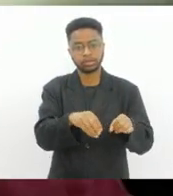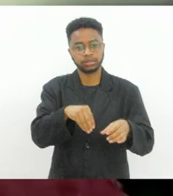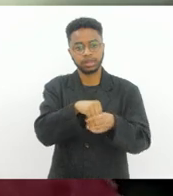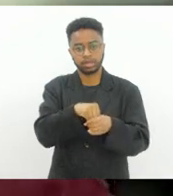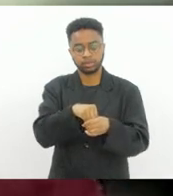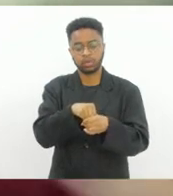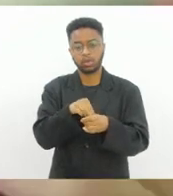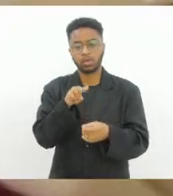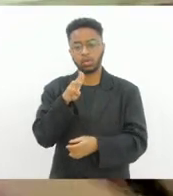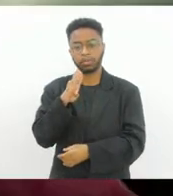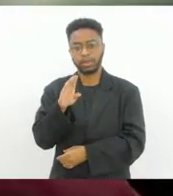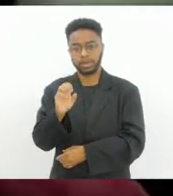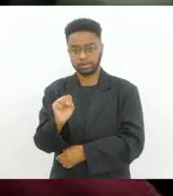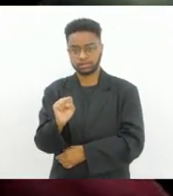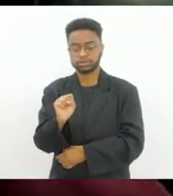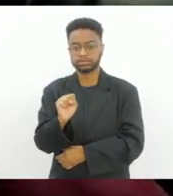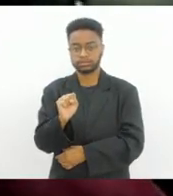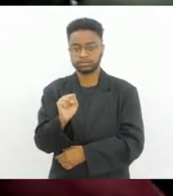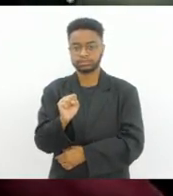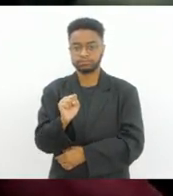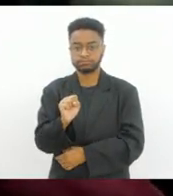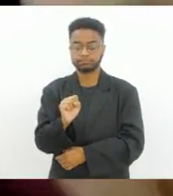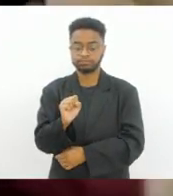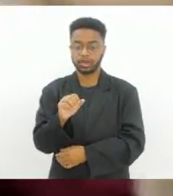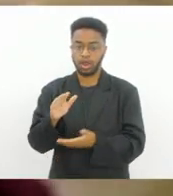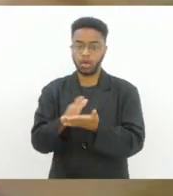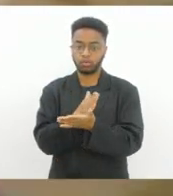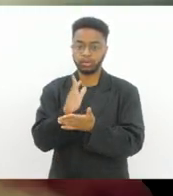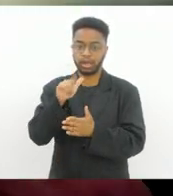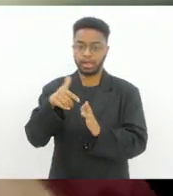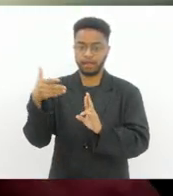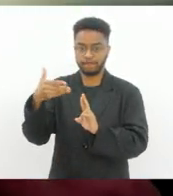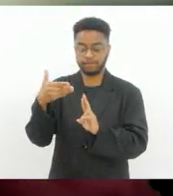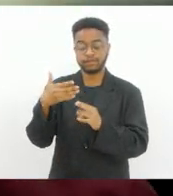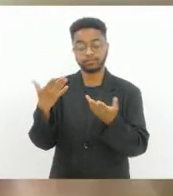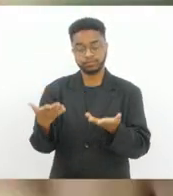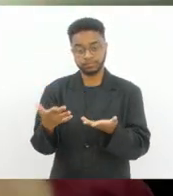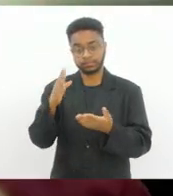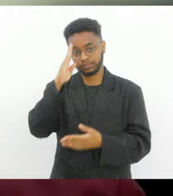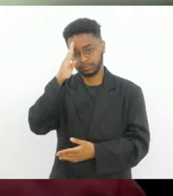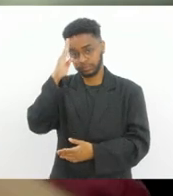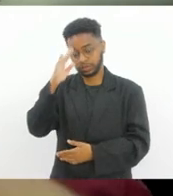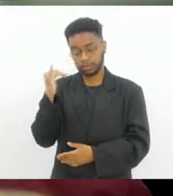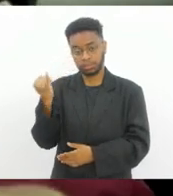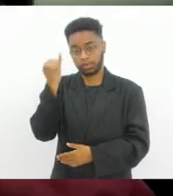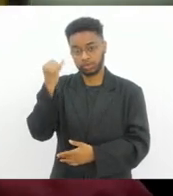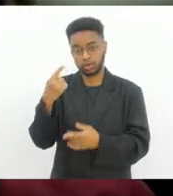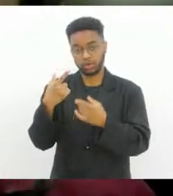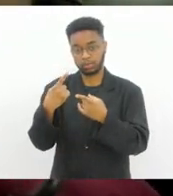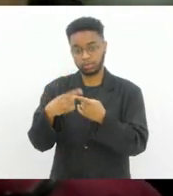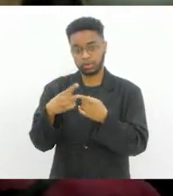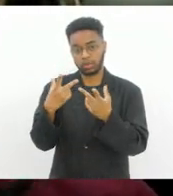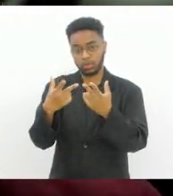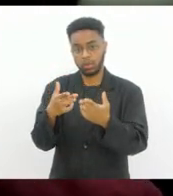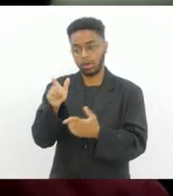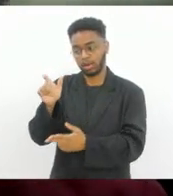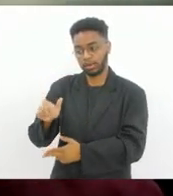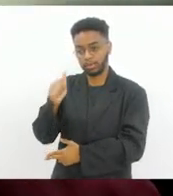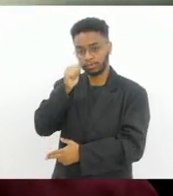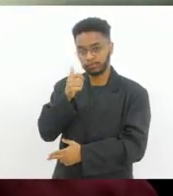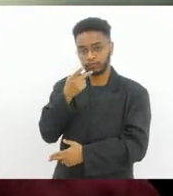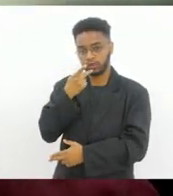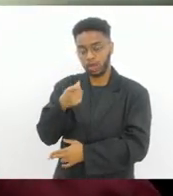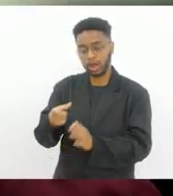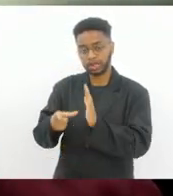nas unidades básicas de saúde, algumas de referência. Isso é especialmente importante, como a colega que me antecedeu falou, quando